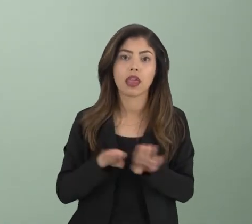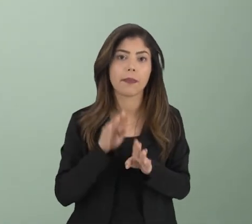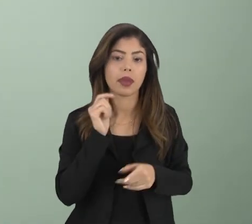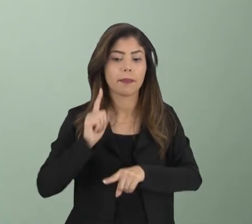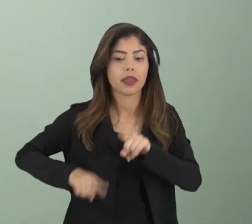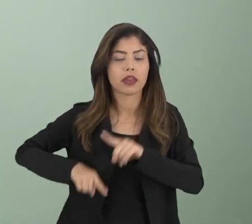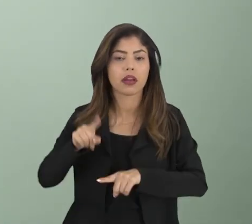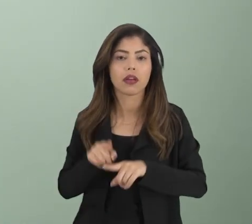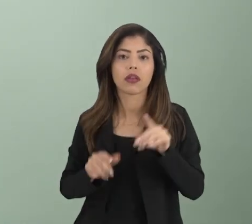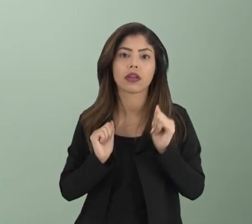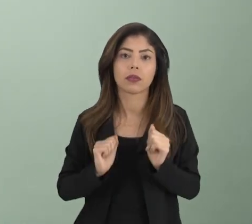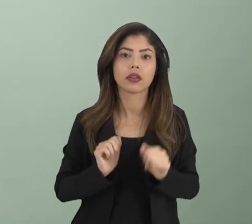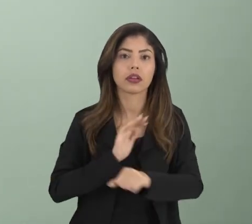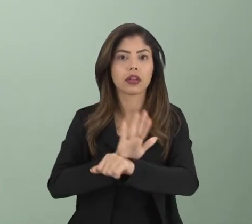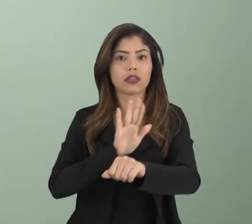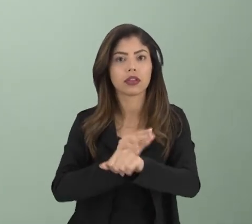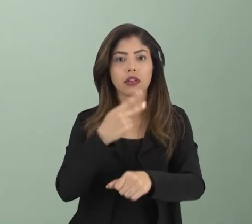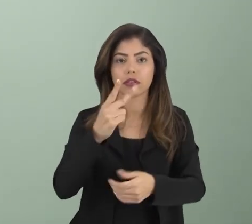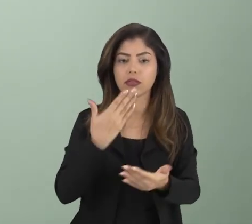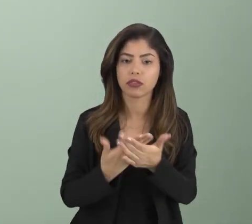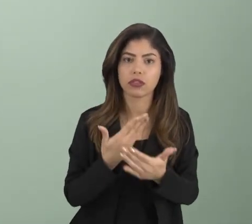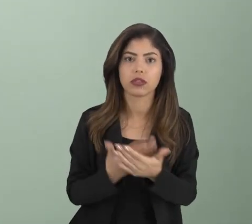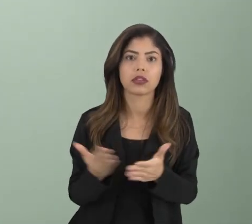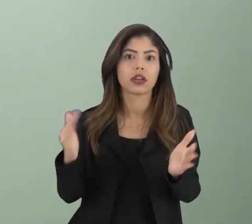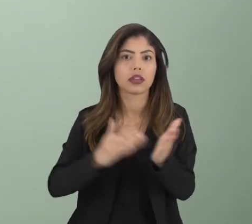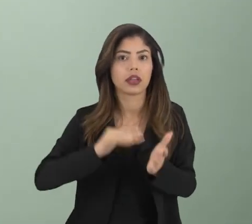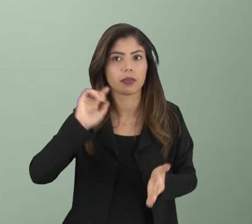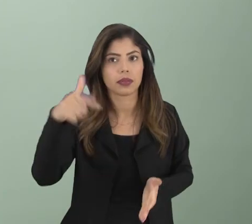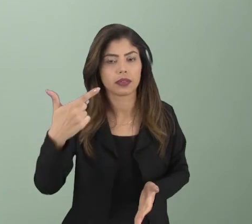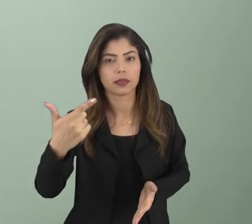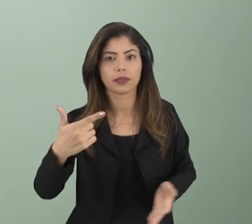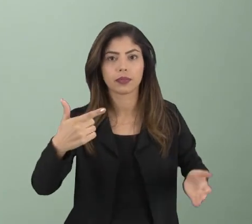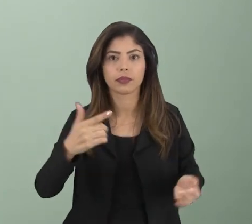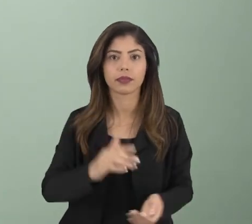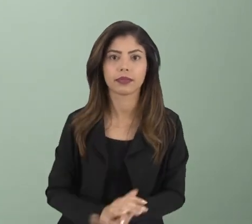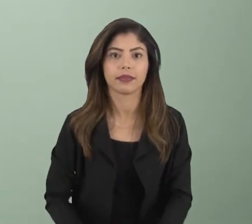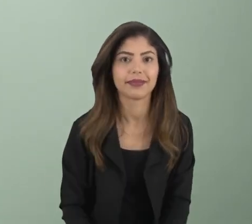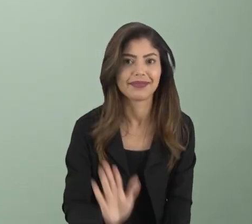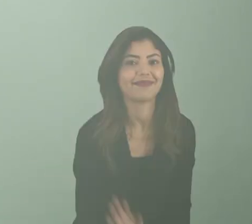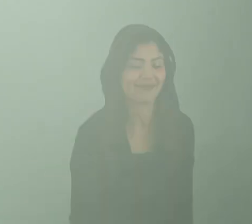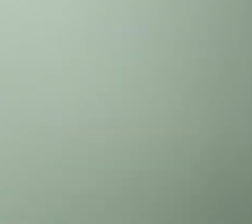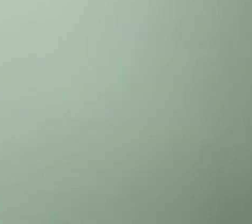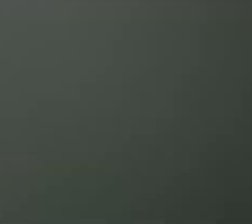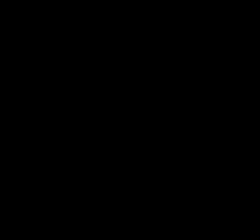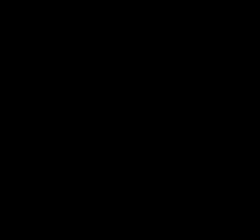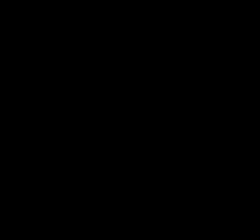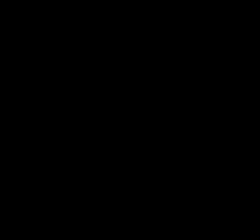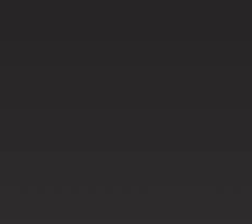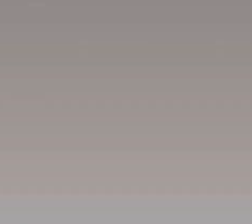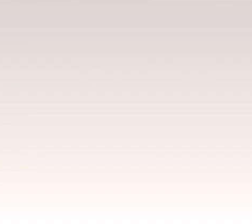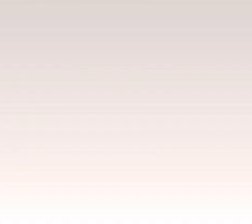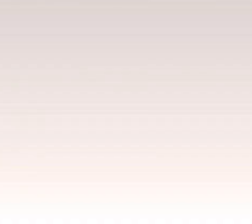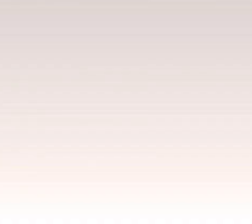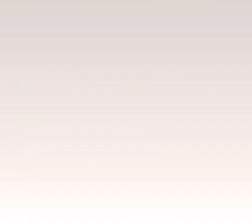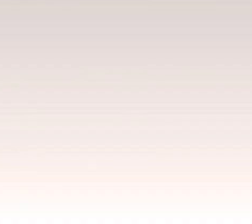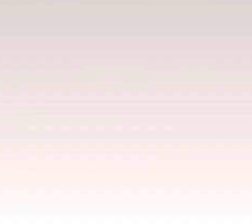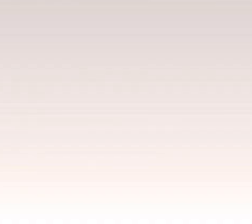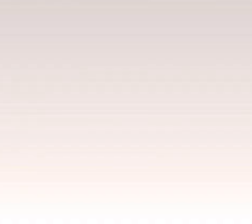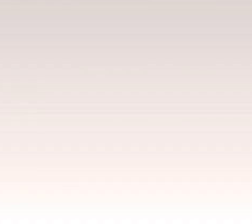mais informações a respeito dessa aula e materiais que possam lhe ajudar nos seus estudos. Até breve!